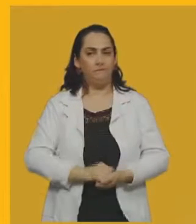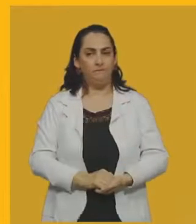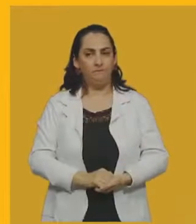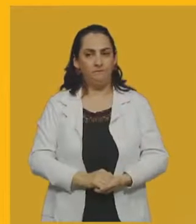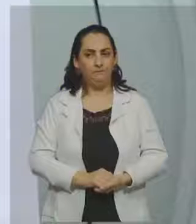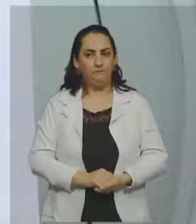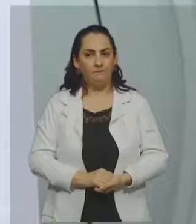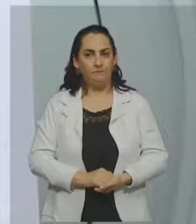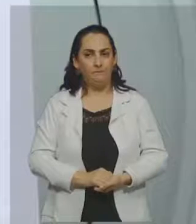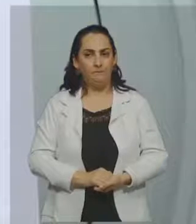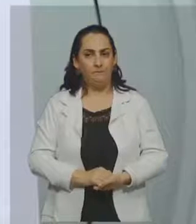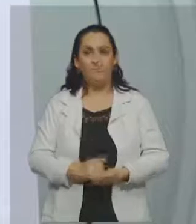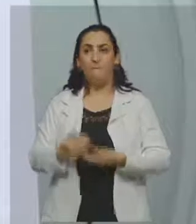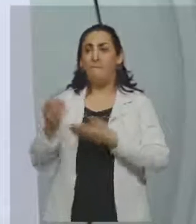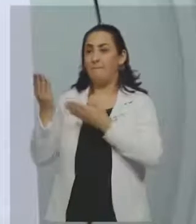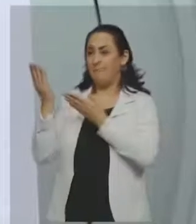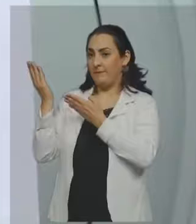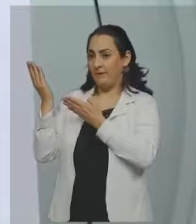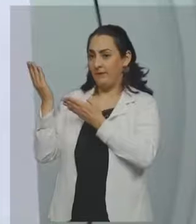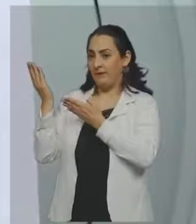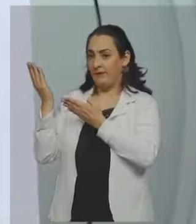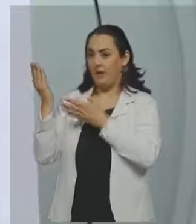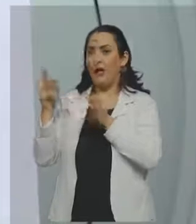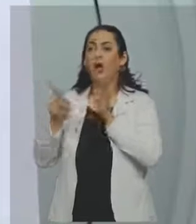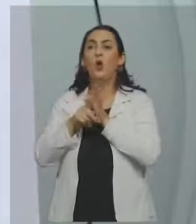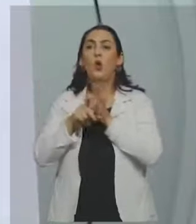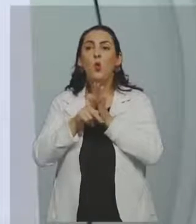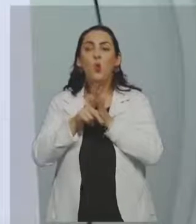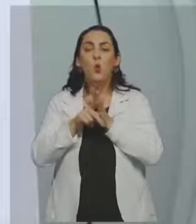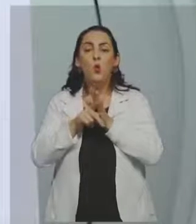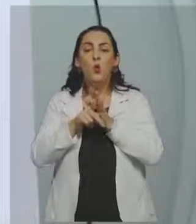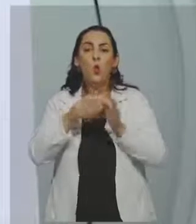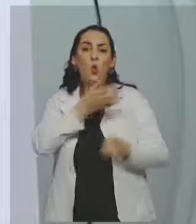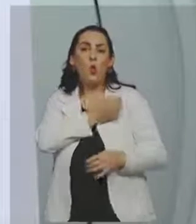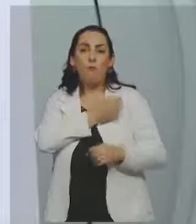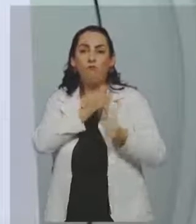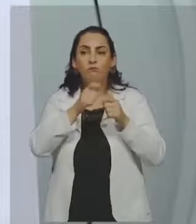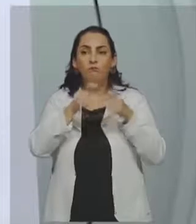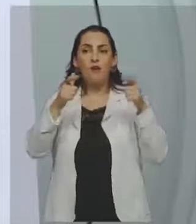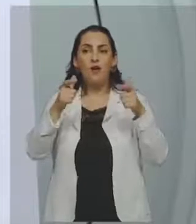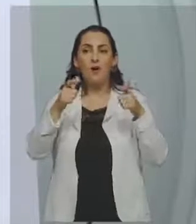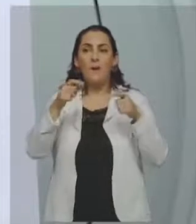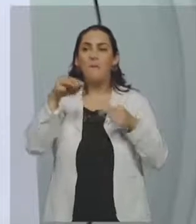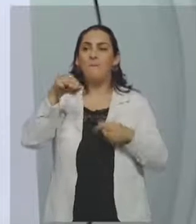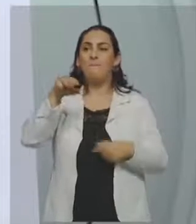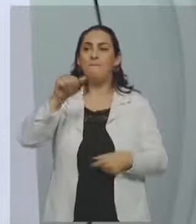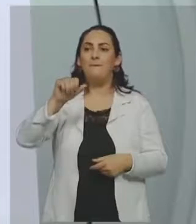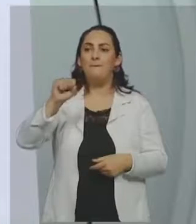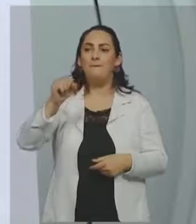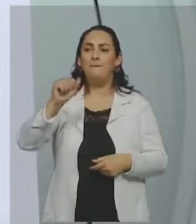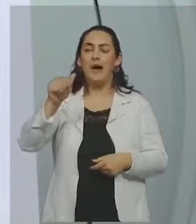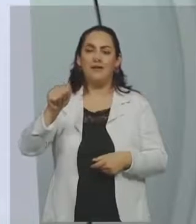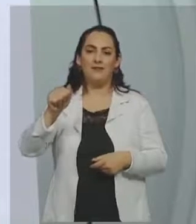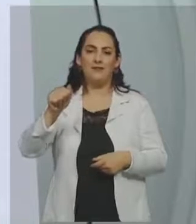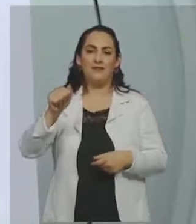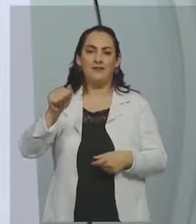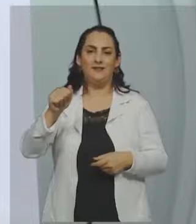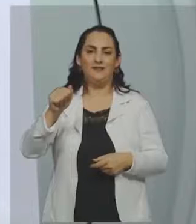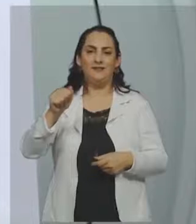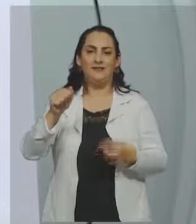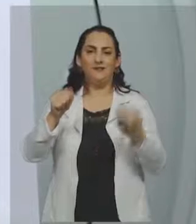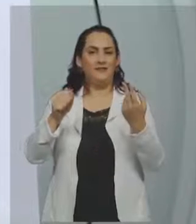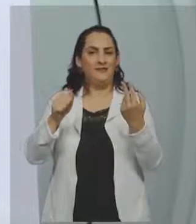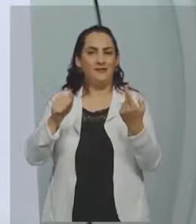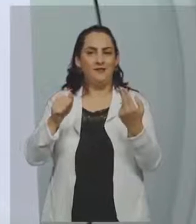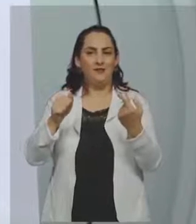o maior número vai representar para mim a massa. O menor número, o número atômico. A massa é representada pela